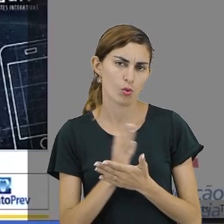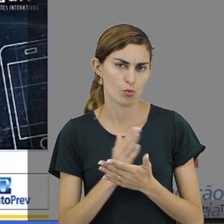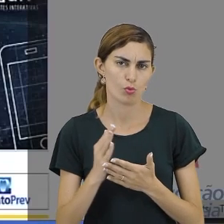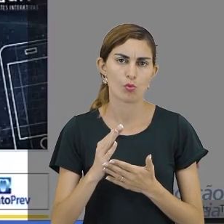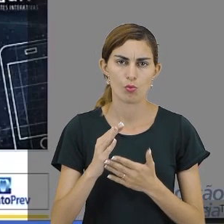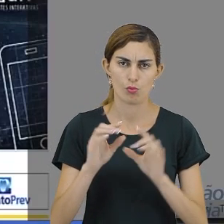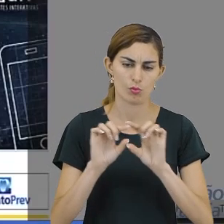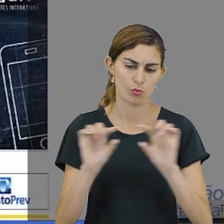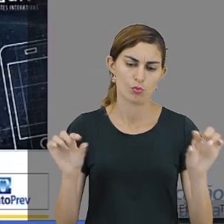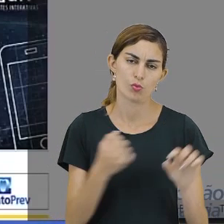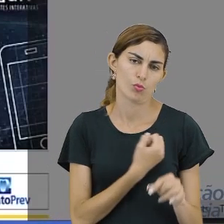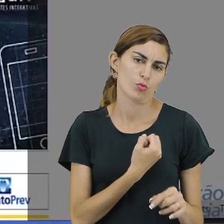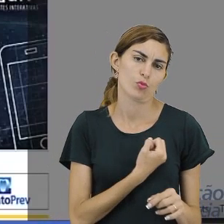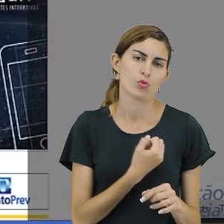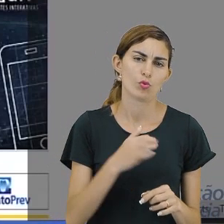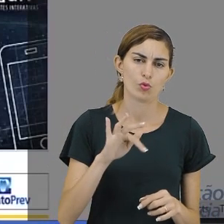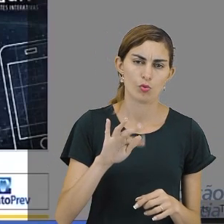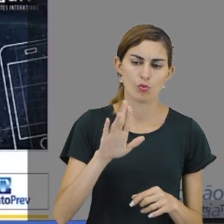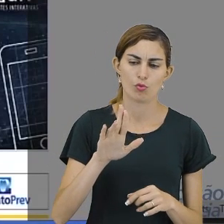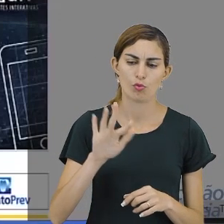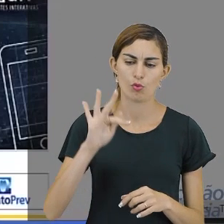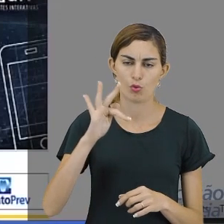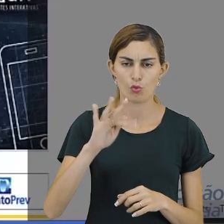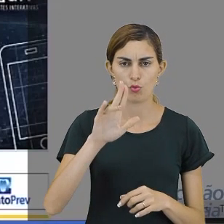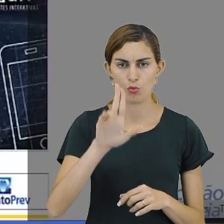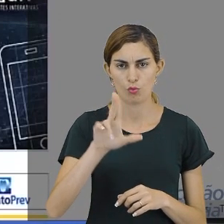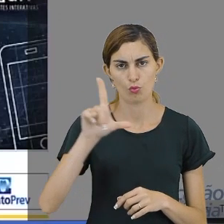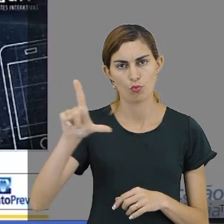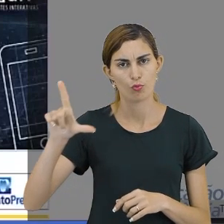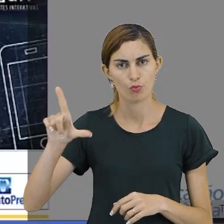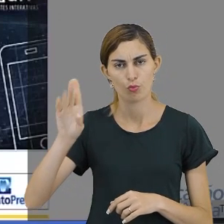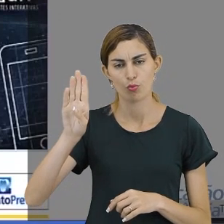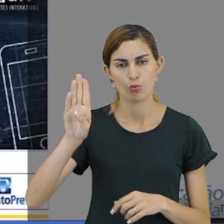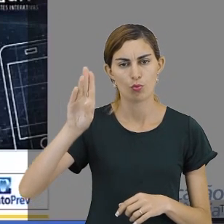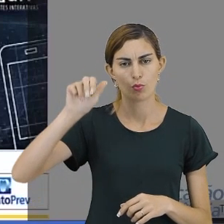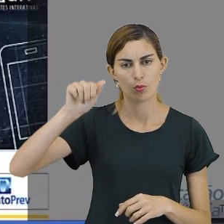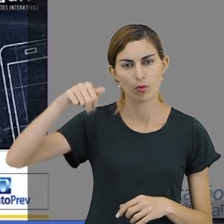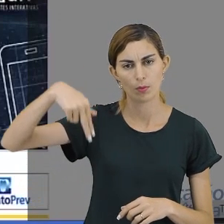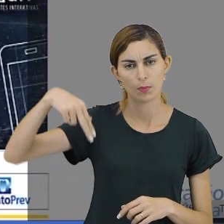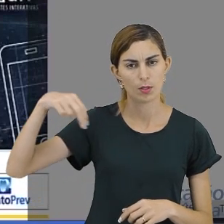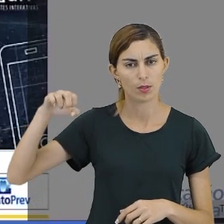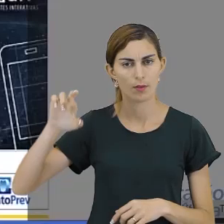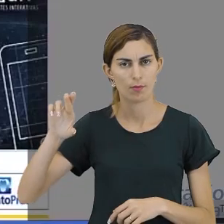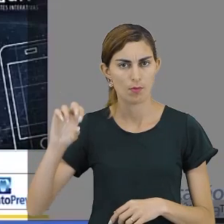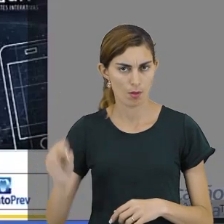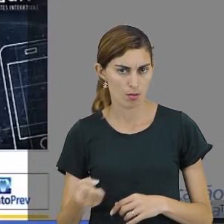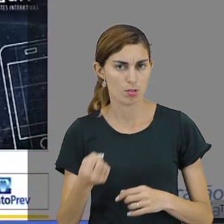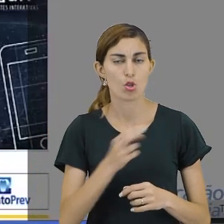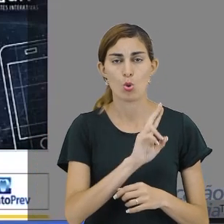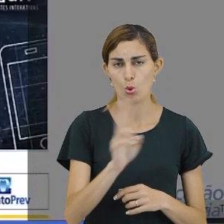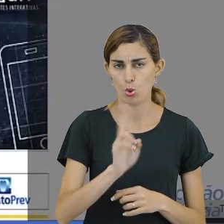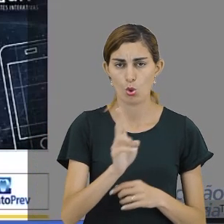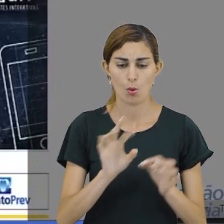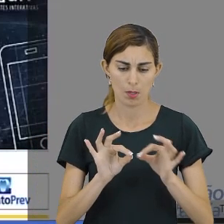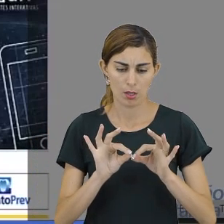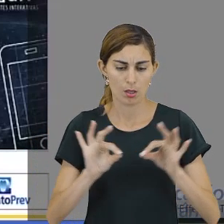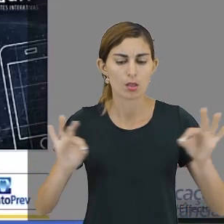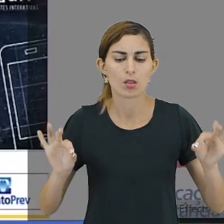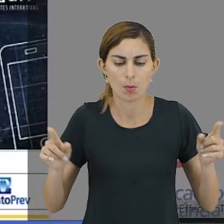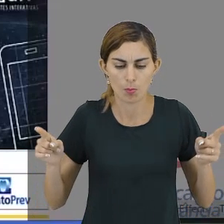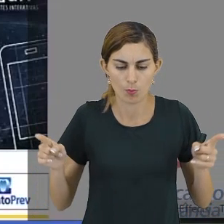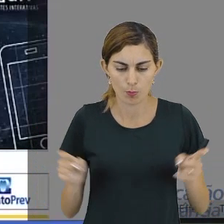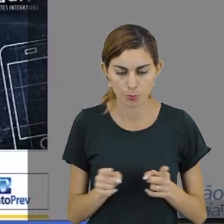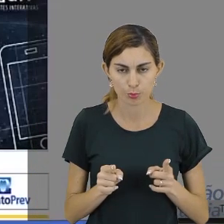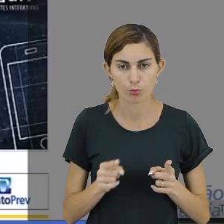desses formatos aqui. Por exemplo, vamos escolher esse Full Banner, que apesar de Full Banner tem um tamanho, apesar do nome Full Banner, ele tem um tamanho